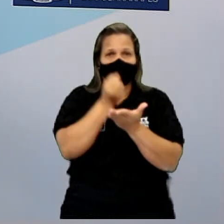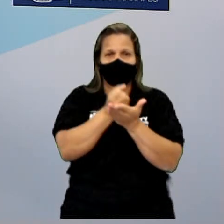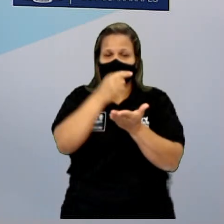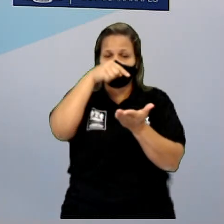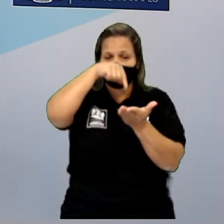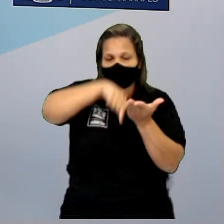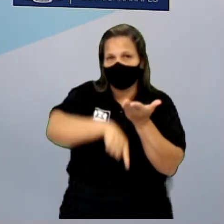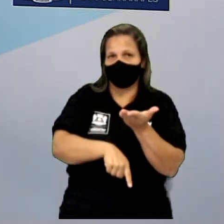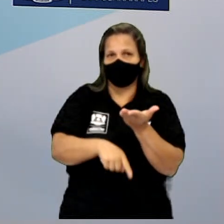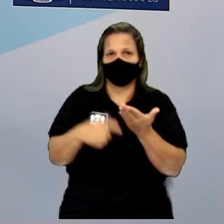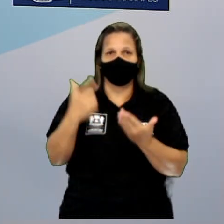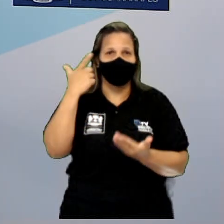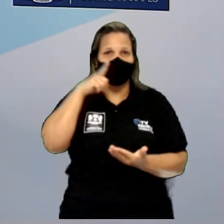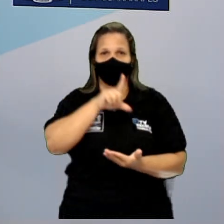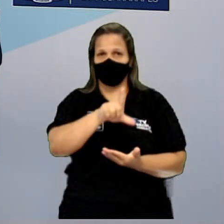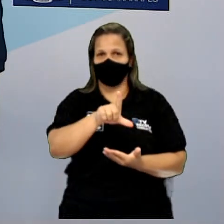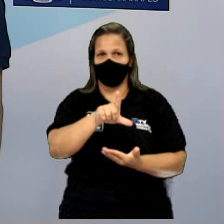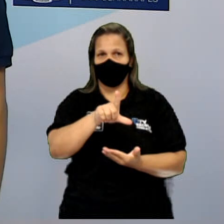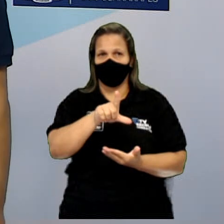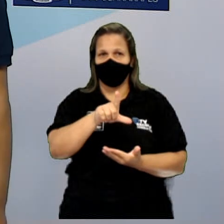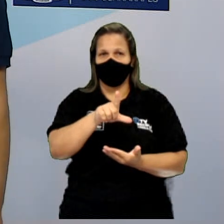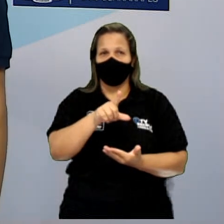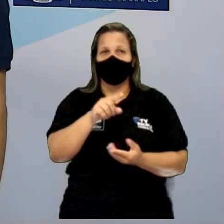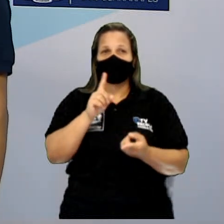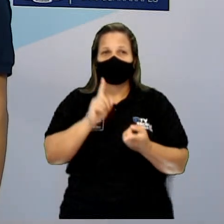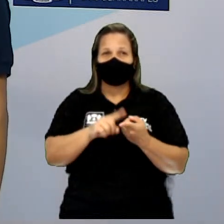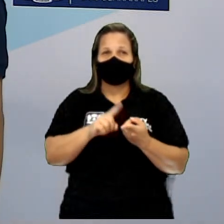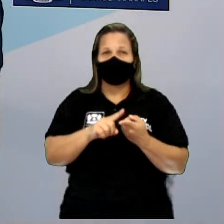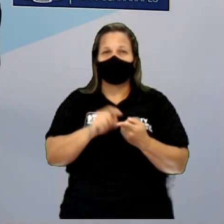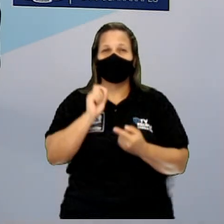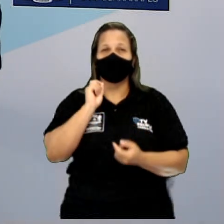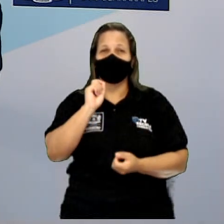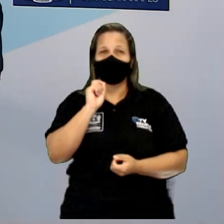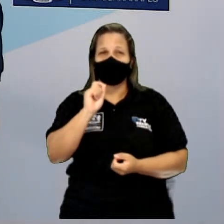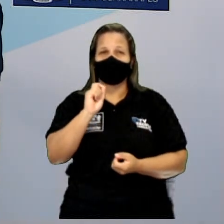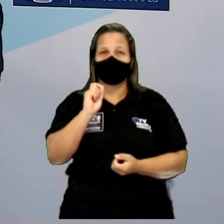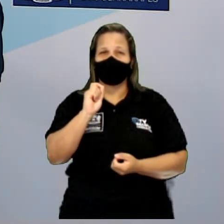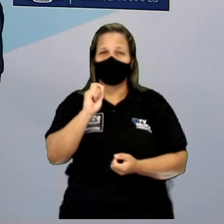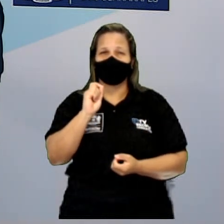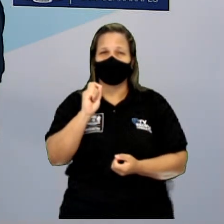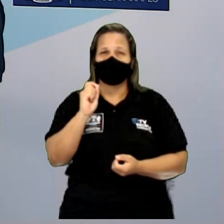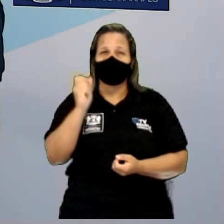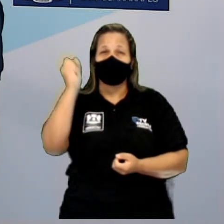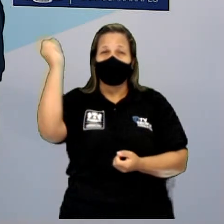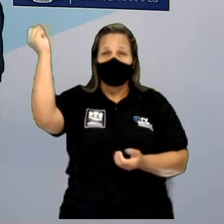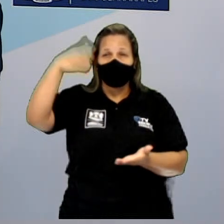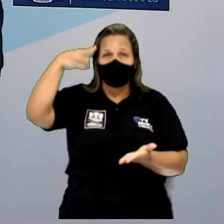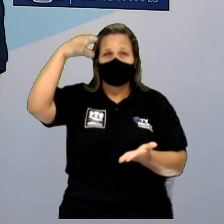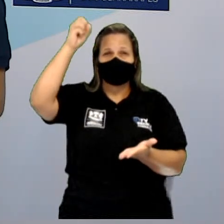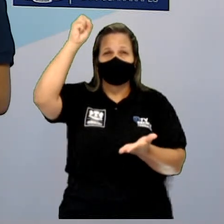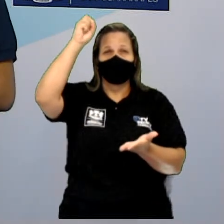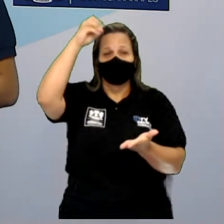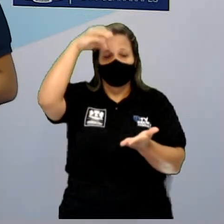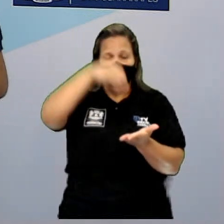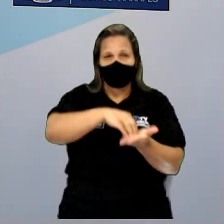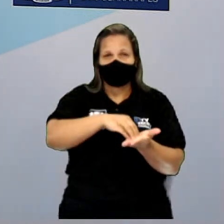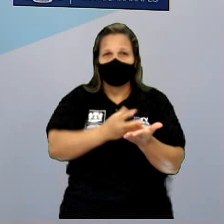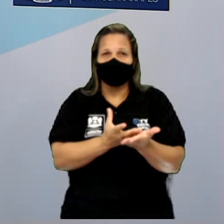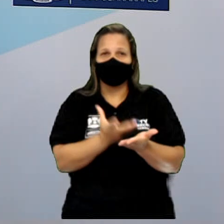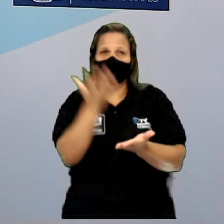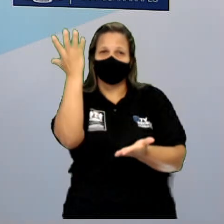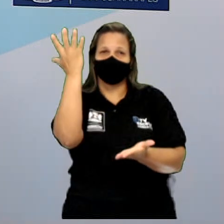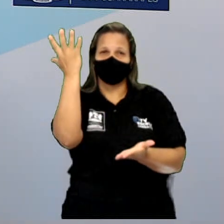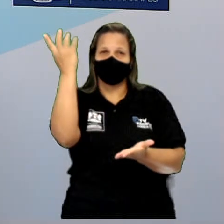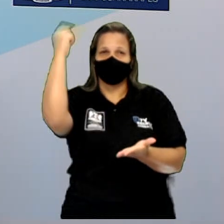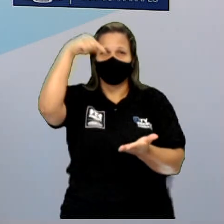volta. E ele pode ser reflexivo, onde a luz tem um caminho que bate e volta. O objeto reflexivo